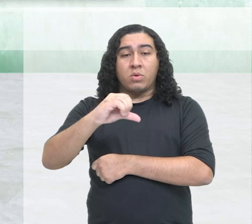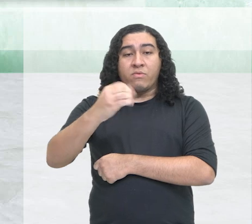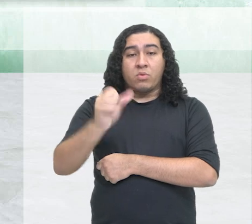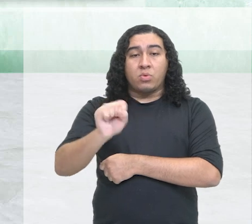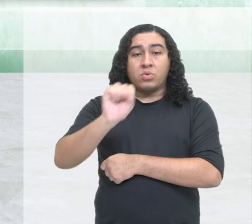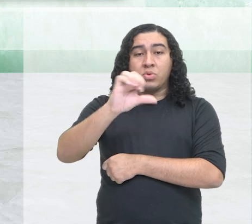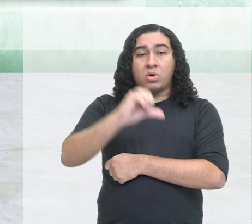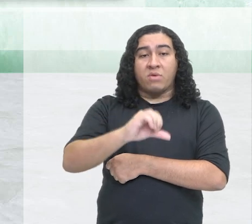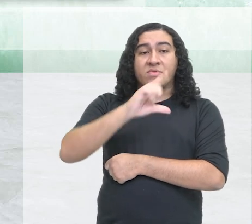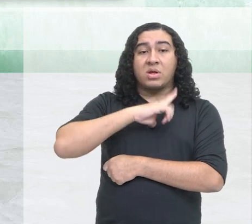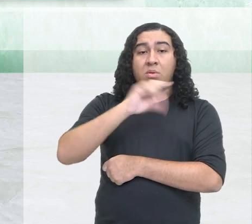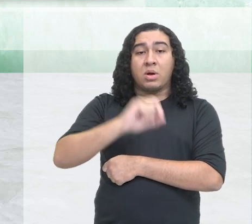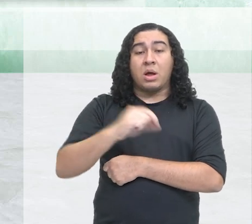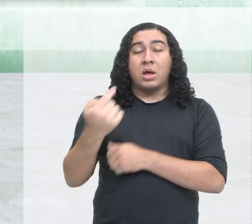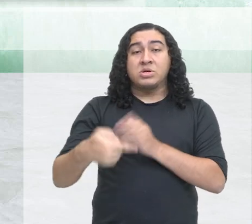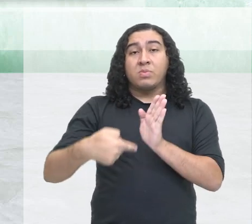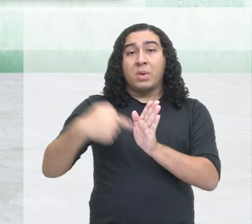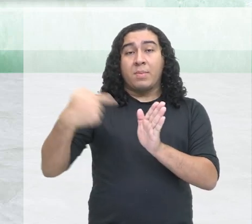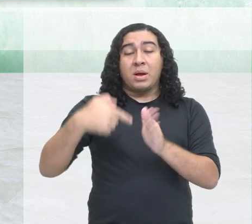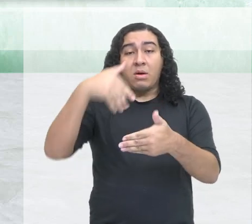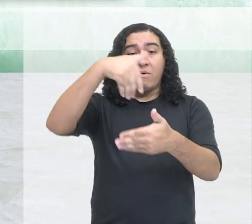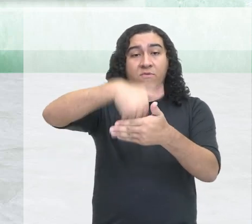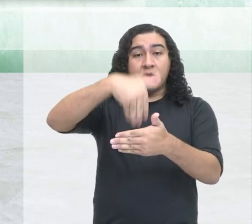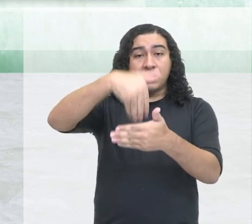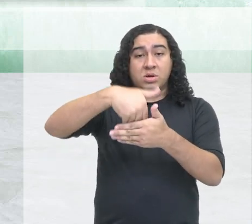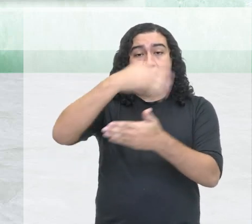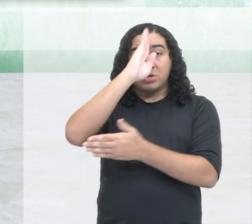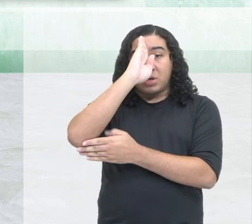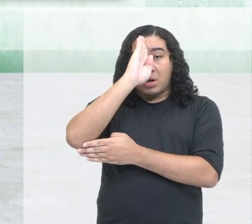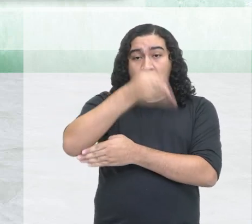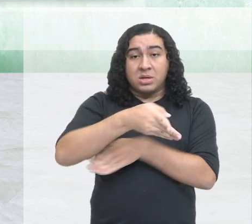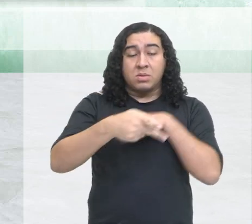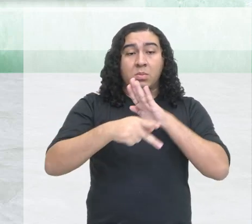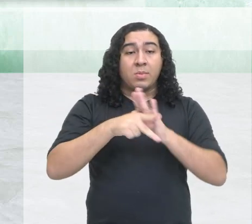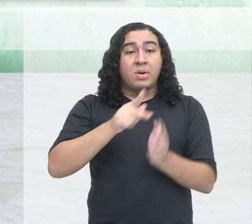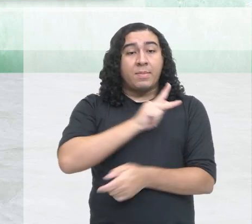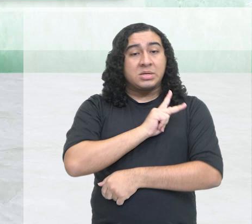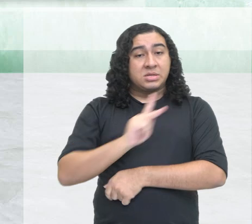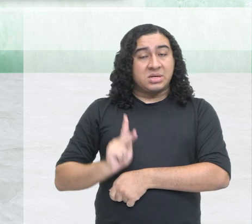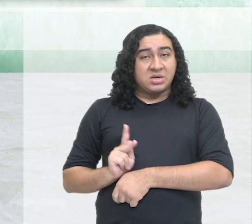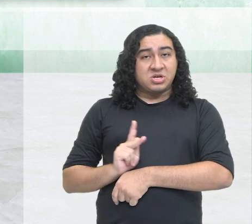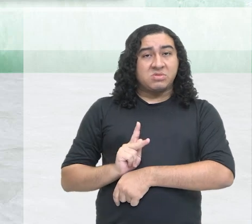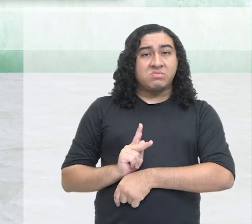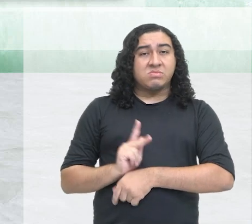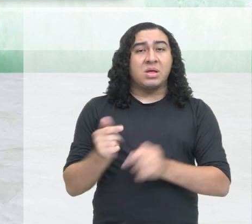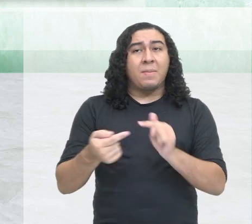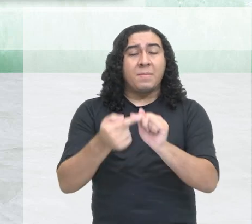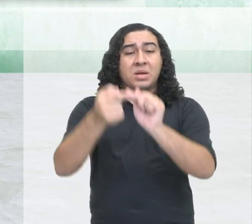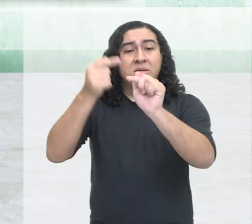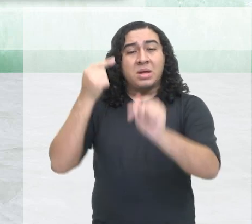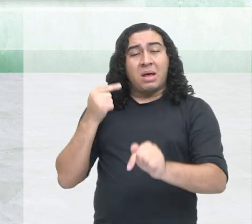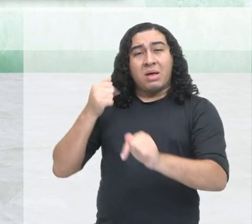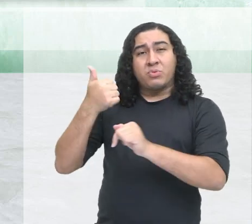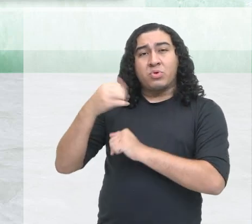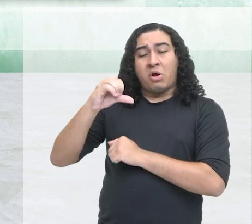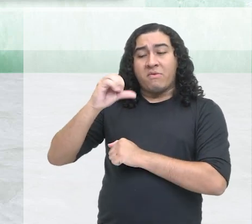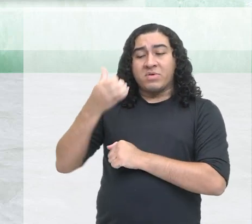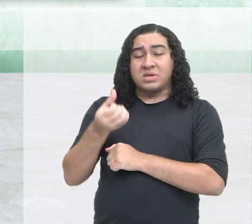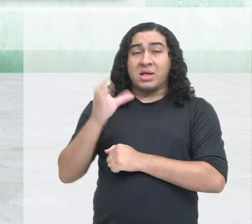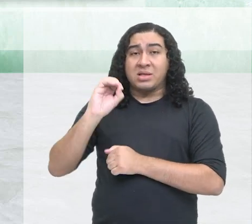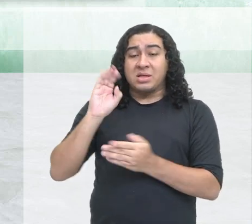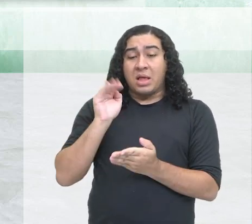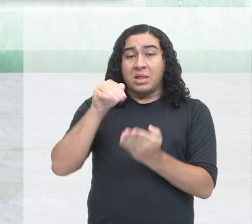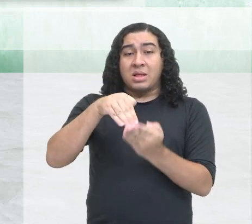As primeiras eleições diretas para presidente, né, desde 1960. Então você tem o